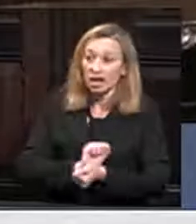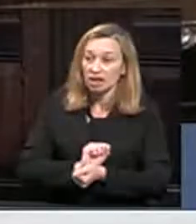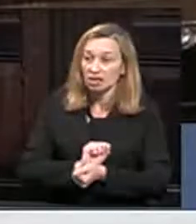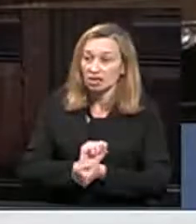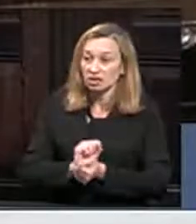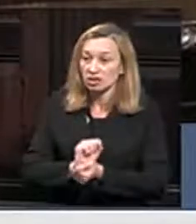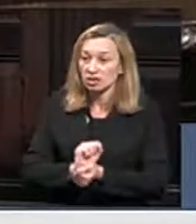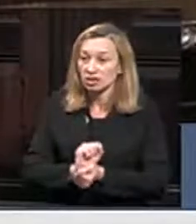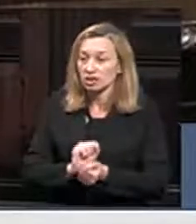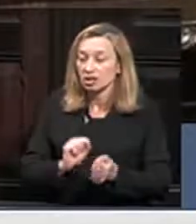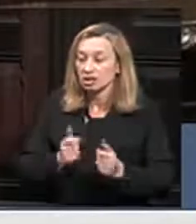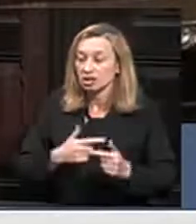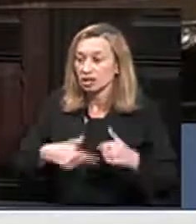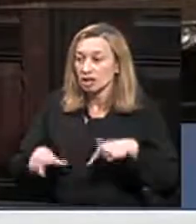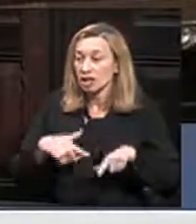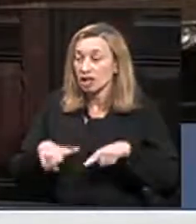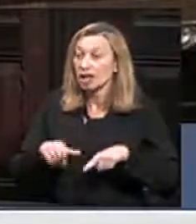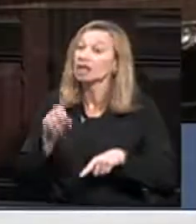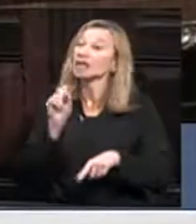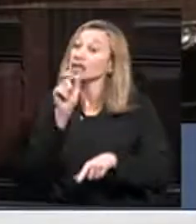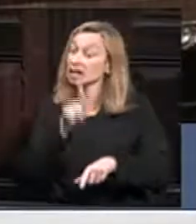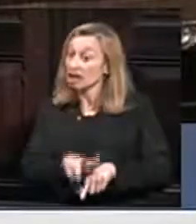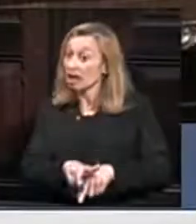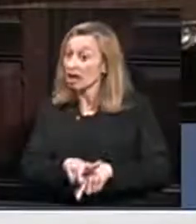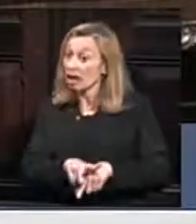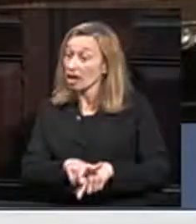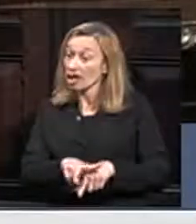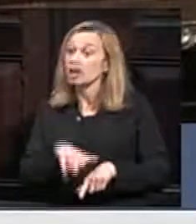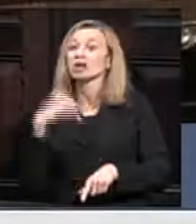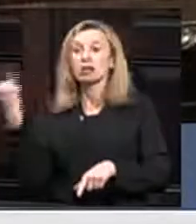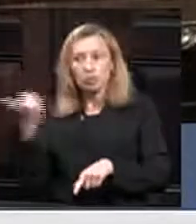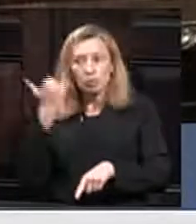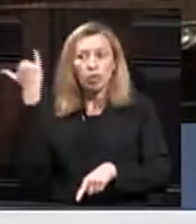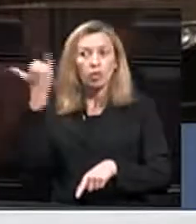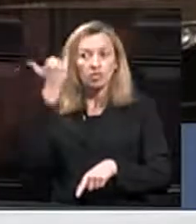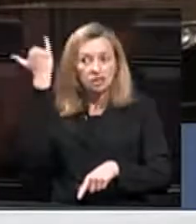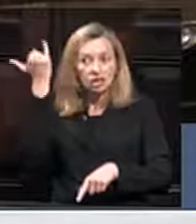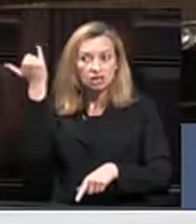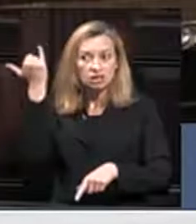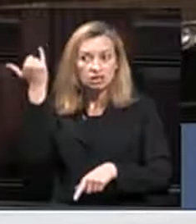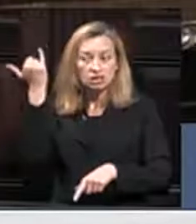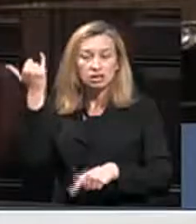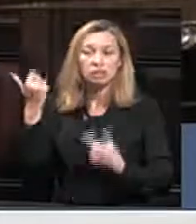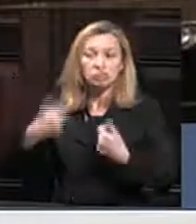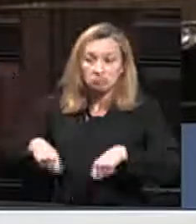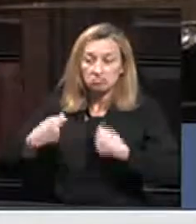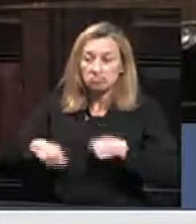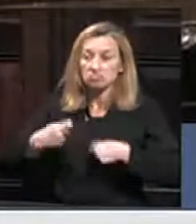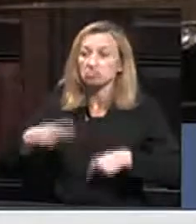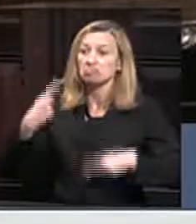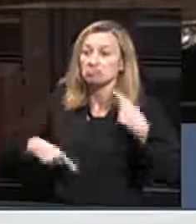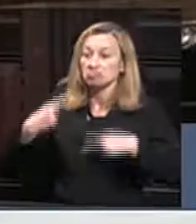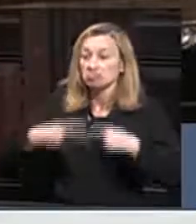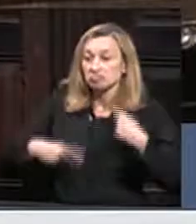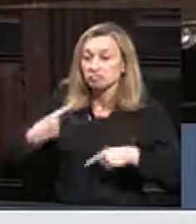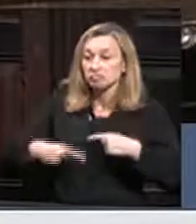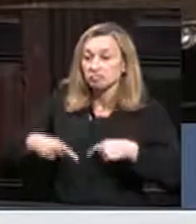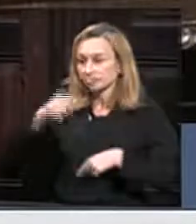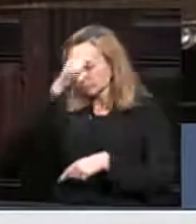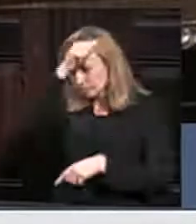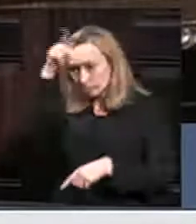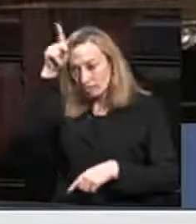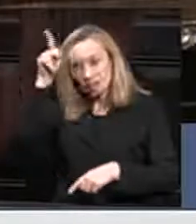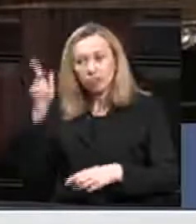para a manutenção do custeio e dos investimentos necessários às políticas públicas, e de um modo